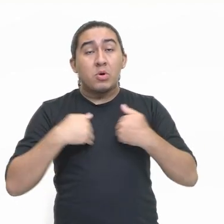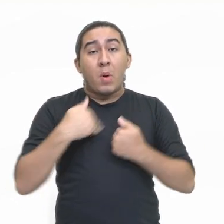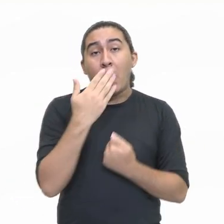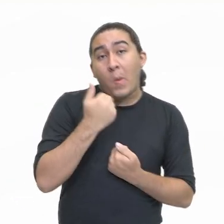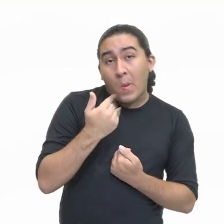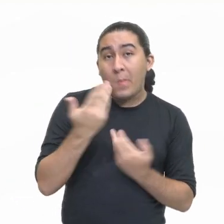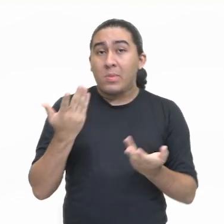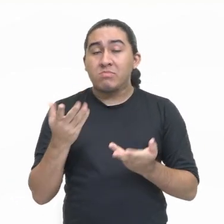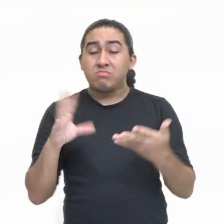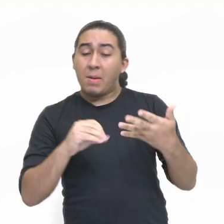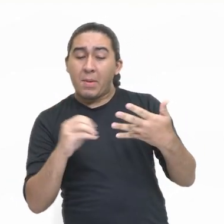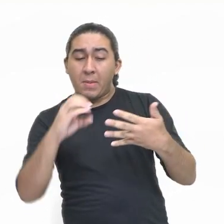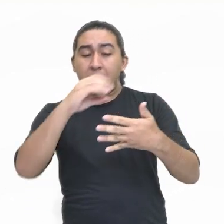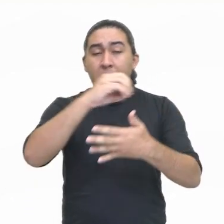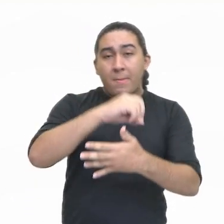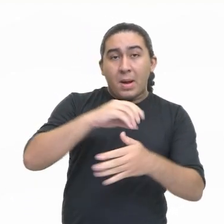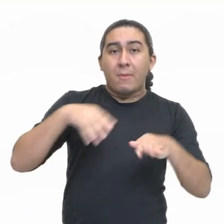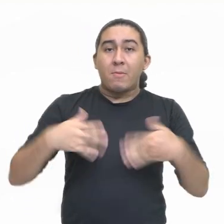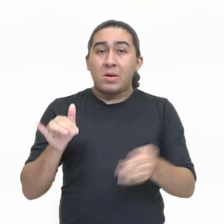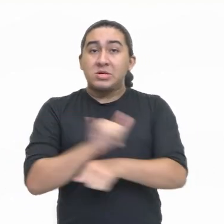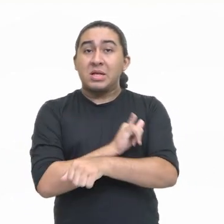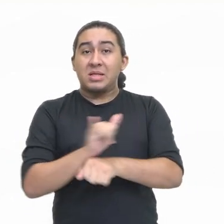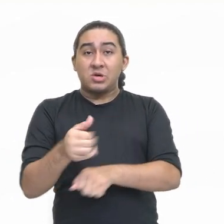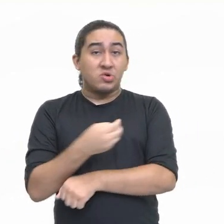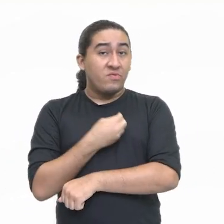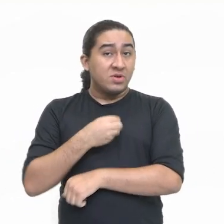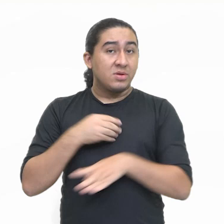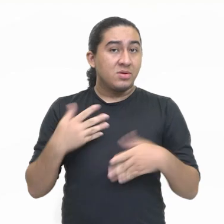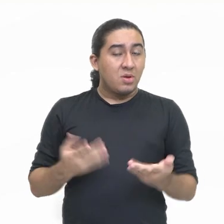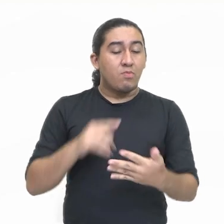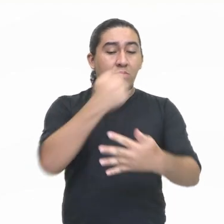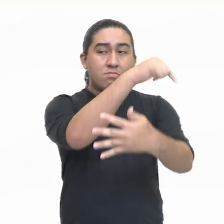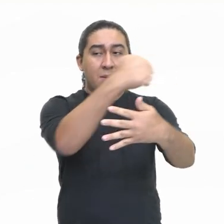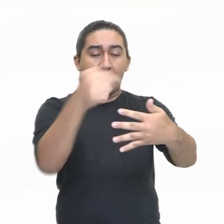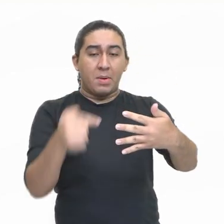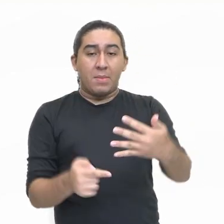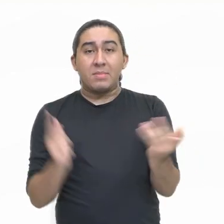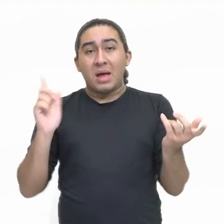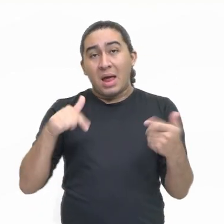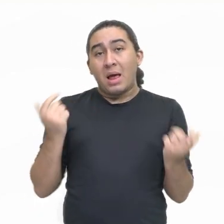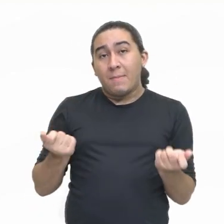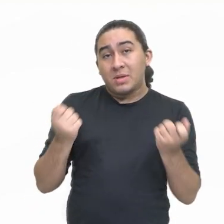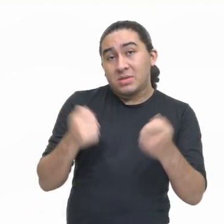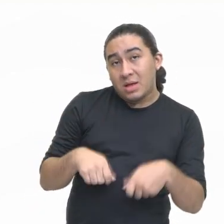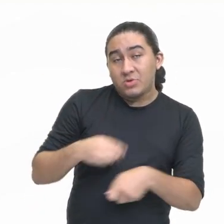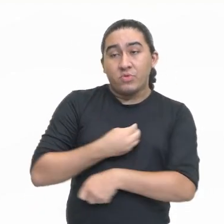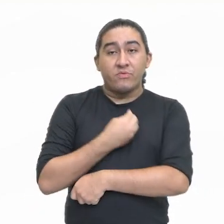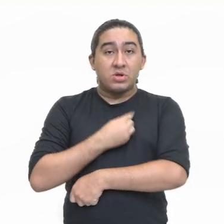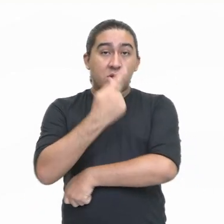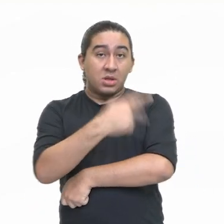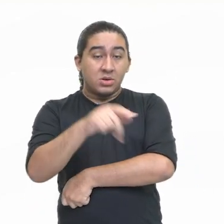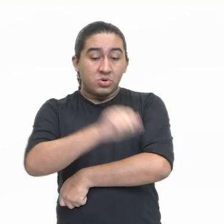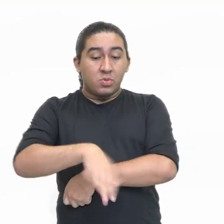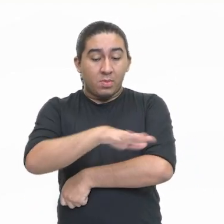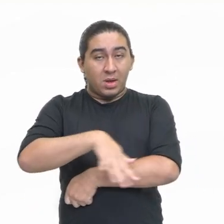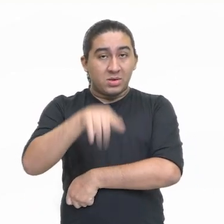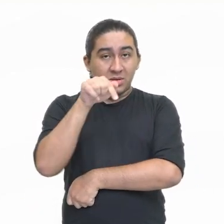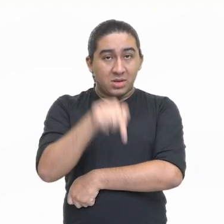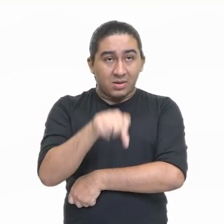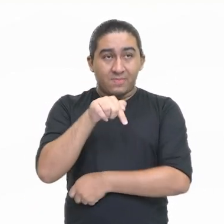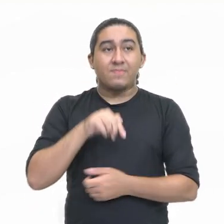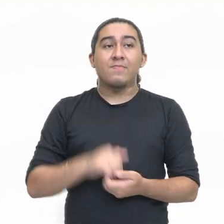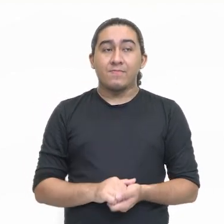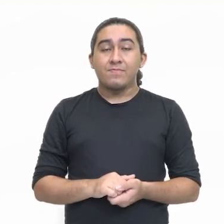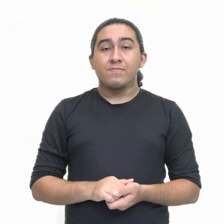de sobrevivência então todos esses é o modo de vida dele naquele determinado local